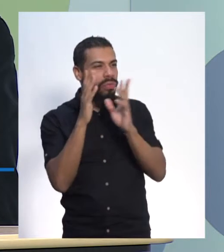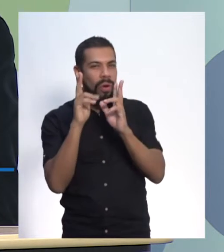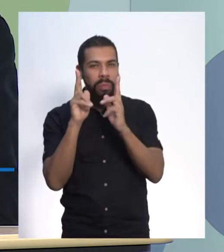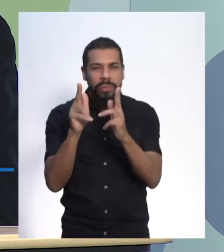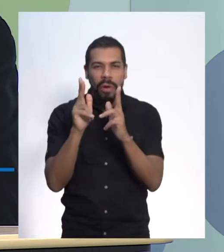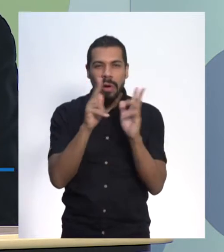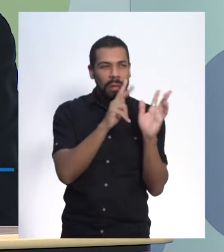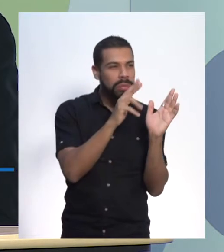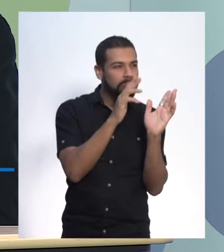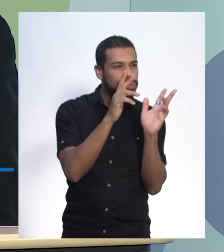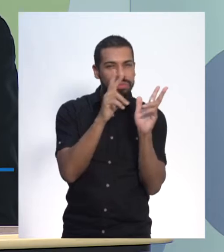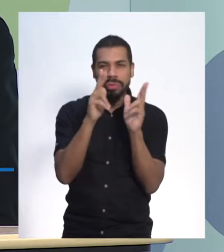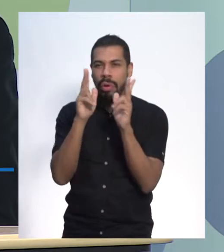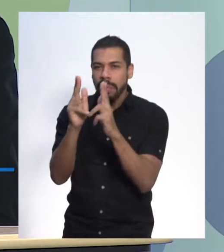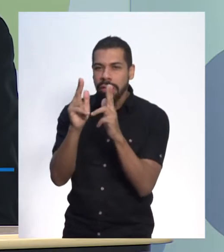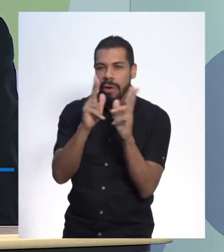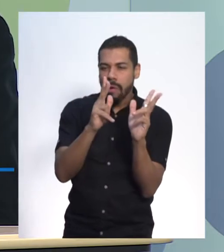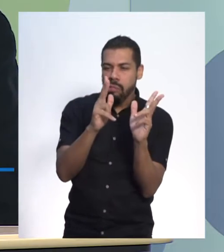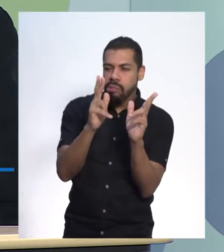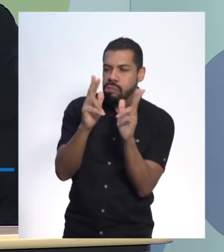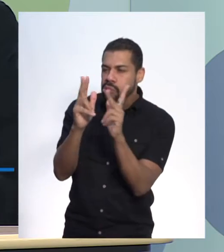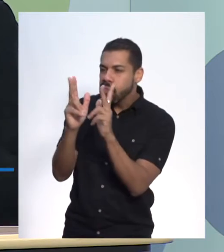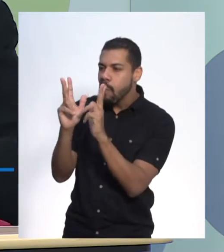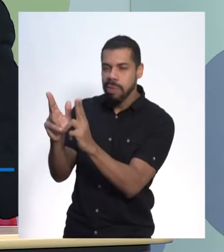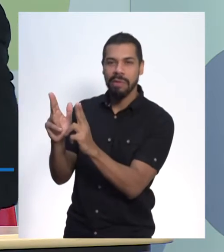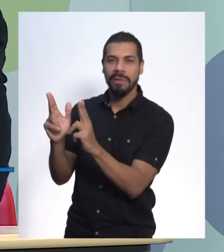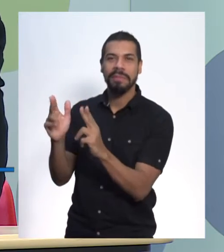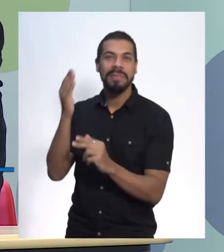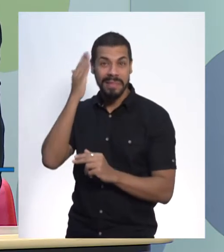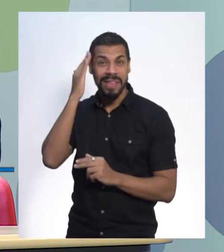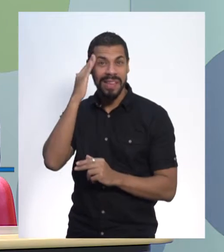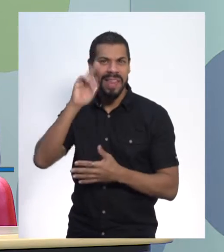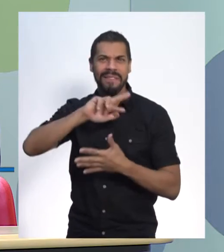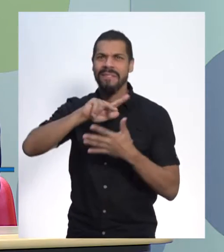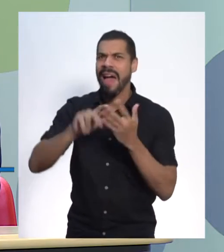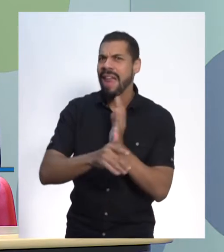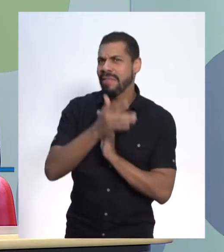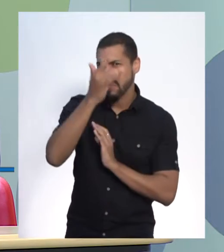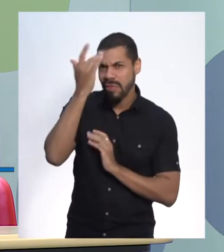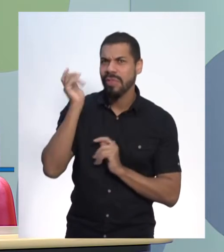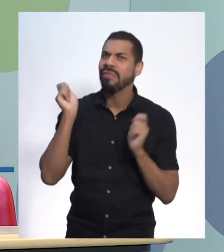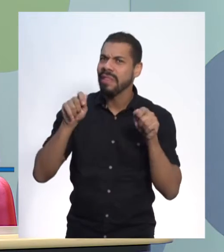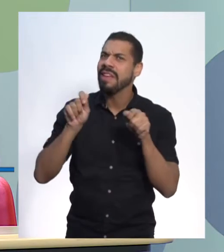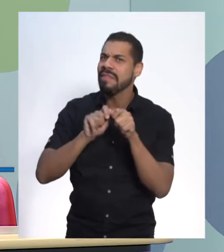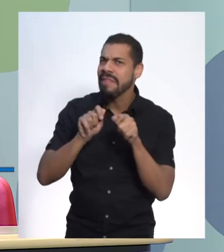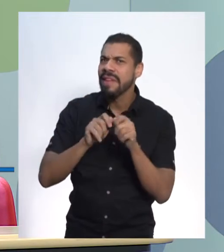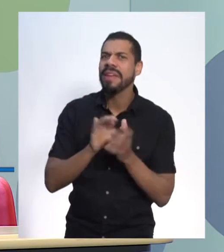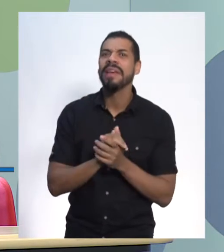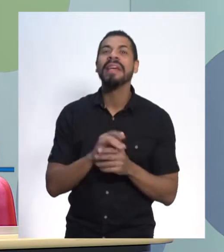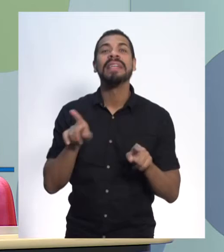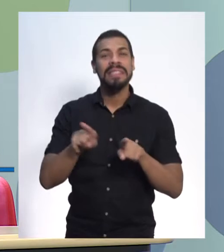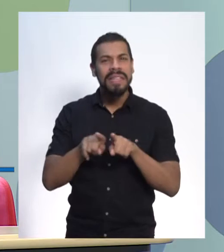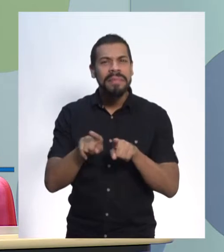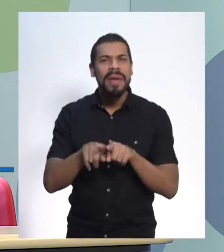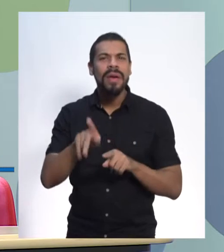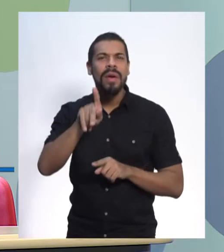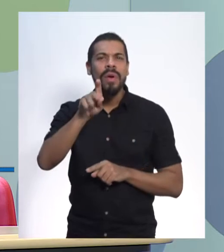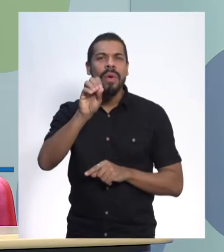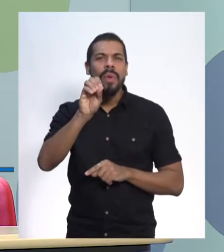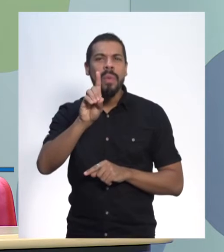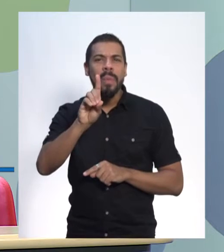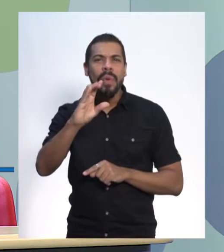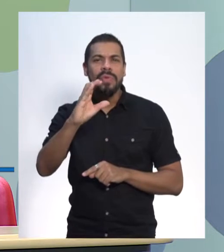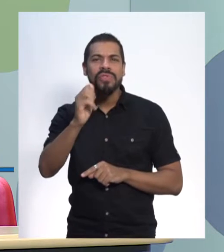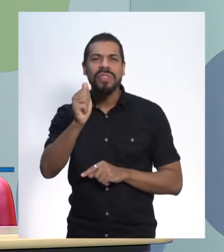aquela história, reestruturar aquela história. E muita gente tem feito isso, inclusive, naquilo que a gente chama de podcast. Na radionovela, os alunos estruturam